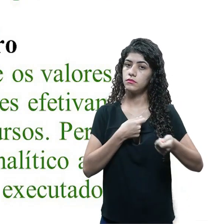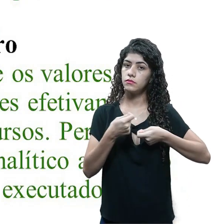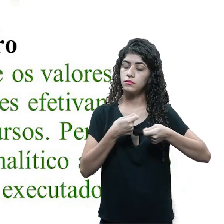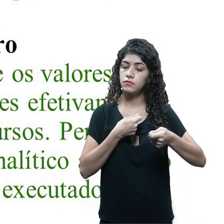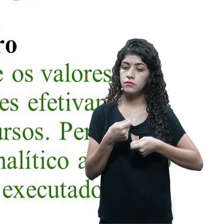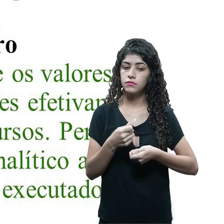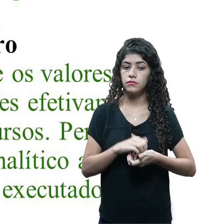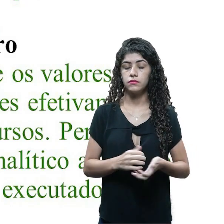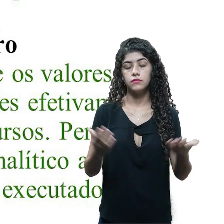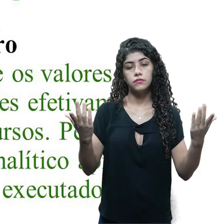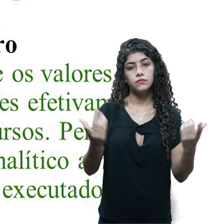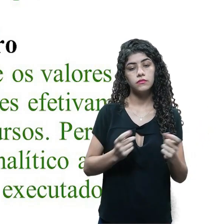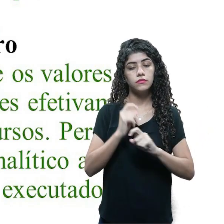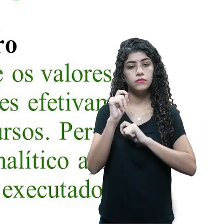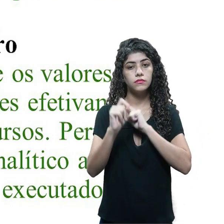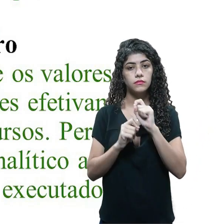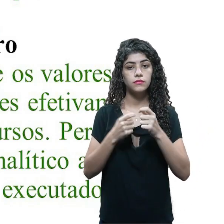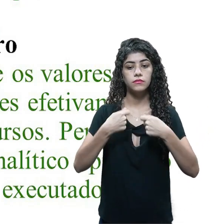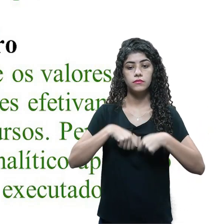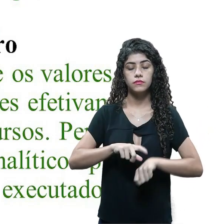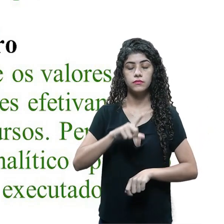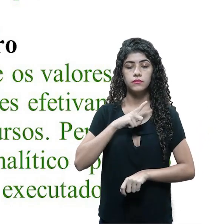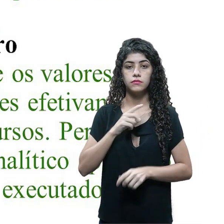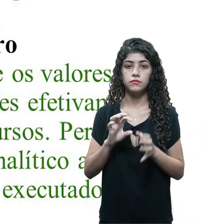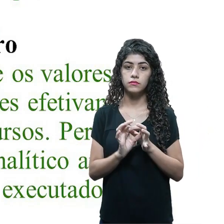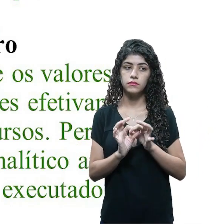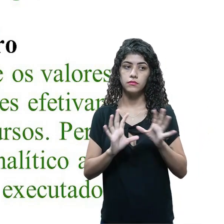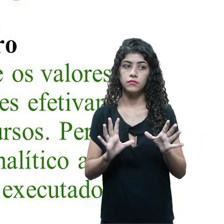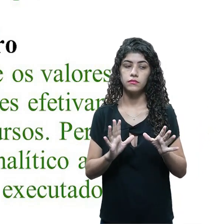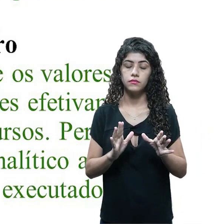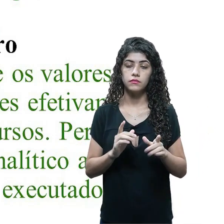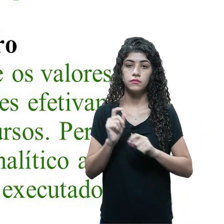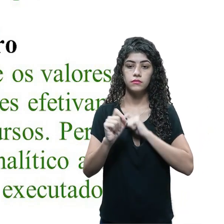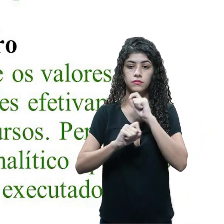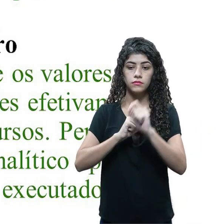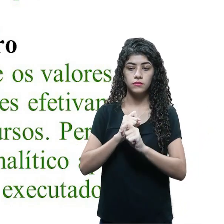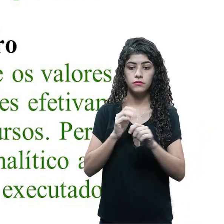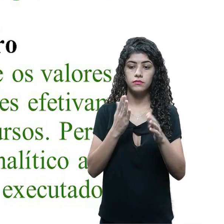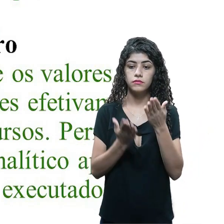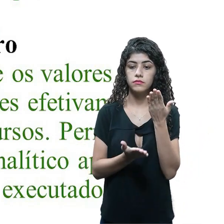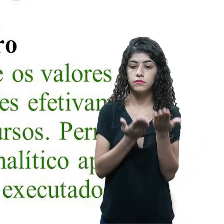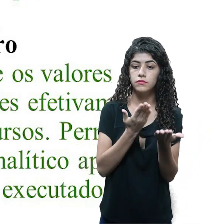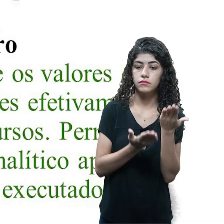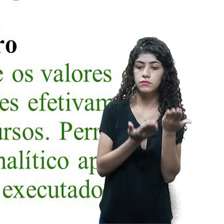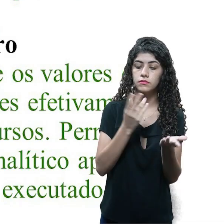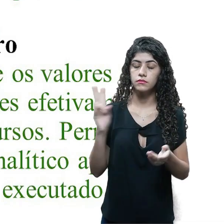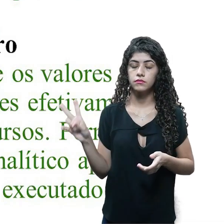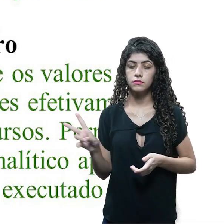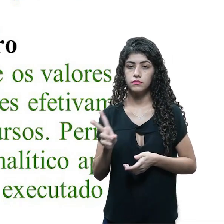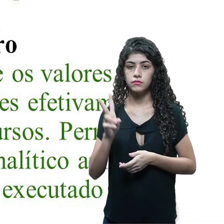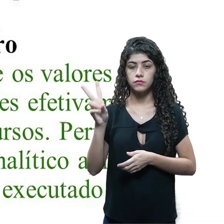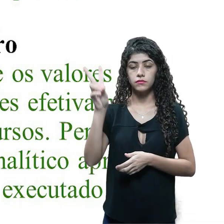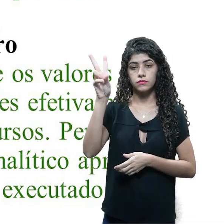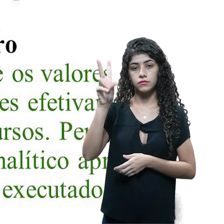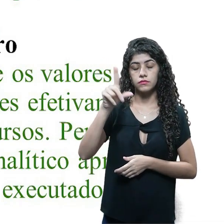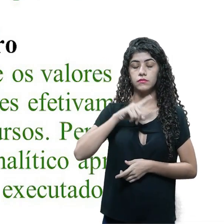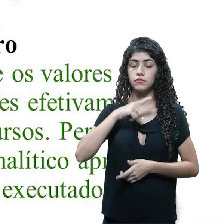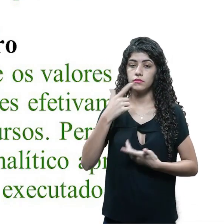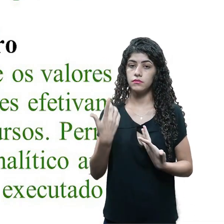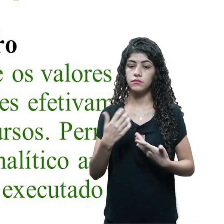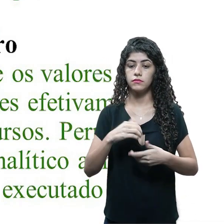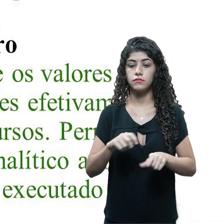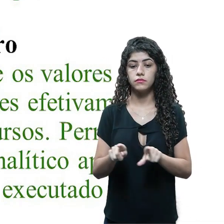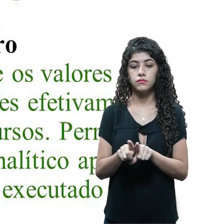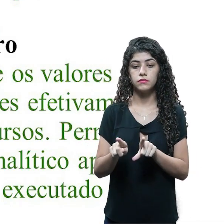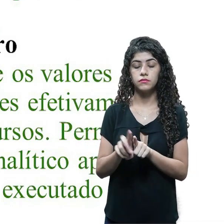e financeiro. Nesta planilha, você tem a possibilidade de comparar, né, os valores do orçamento